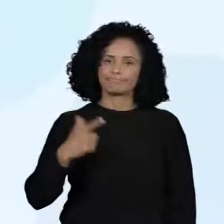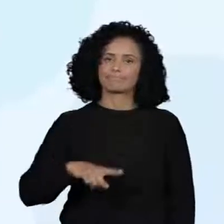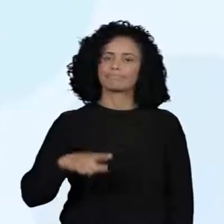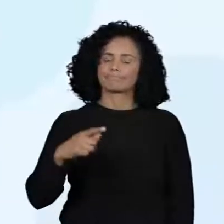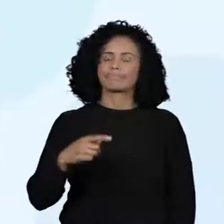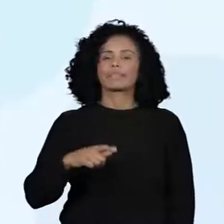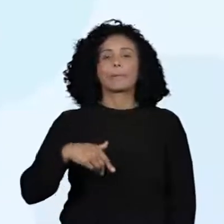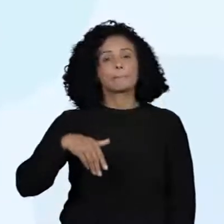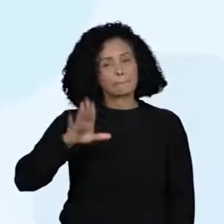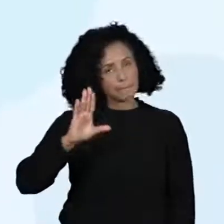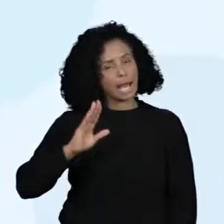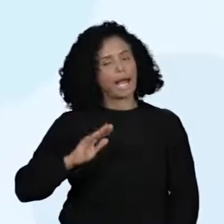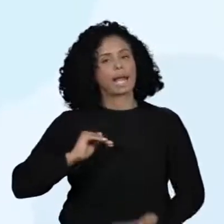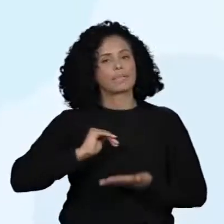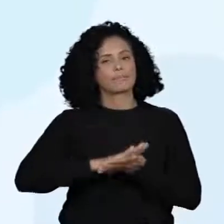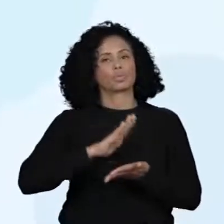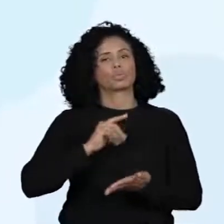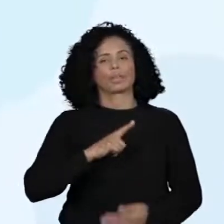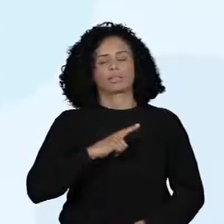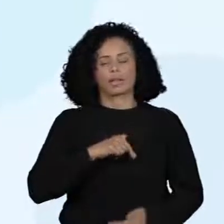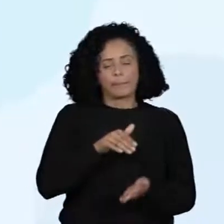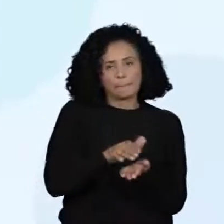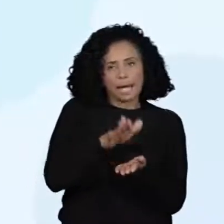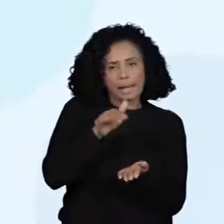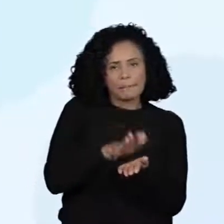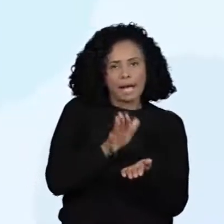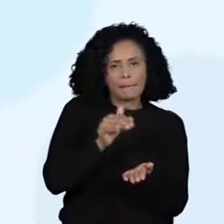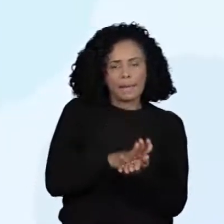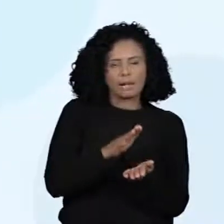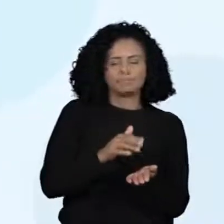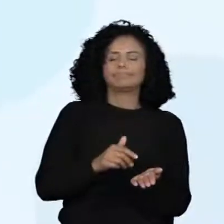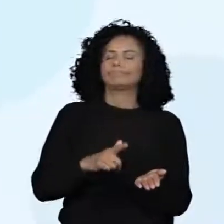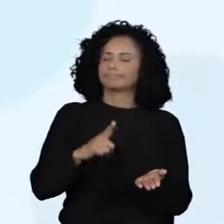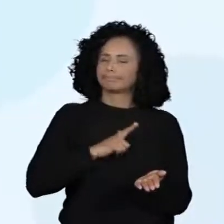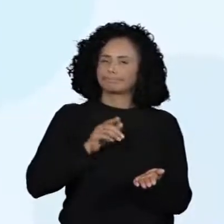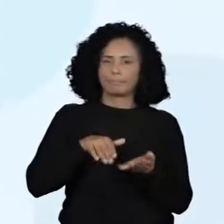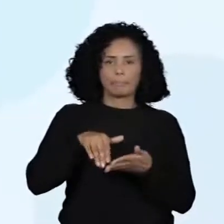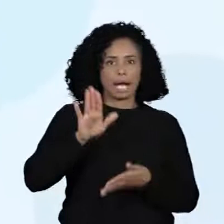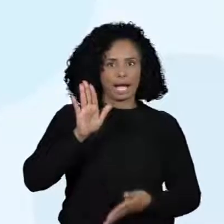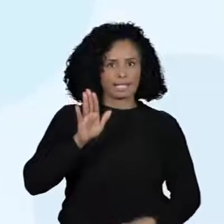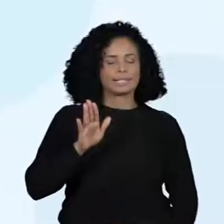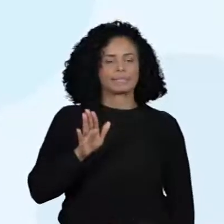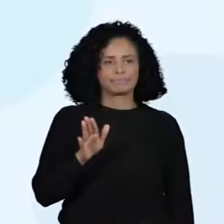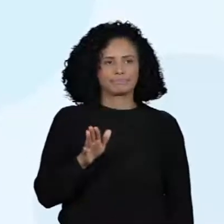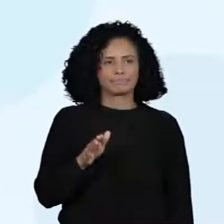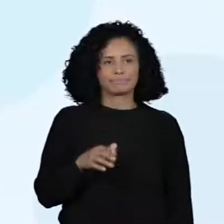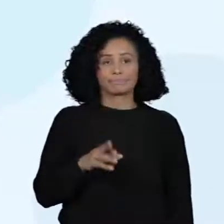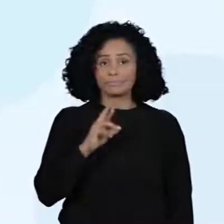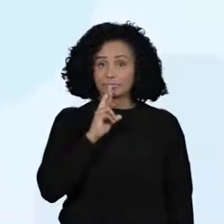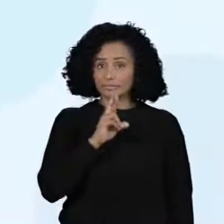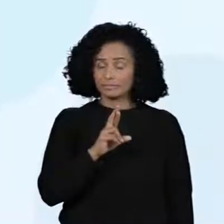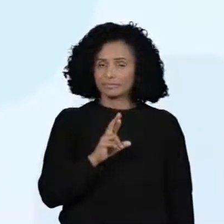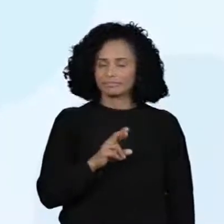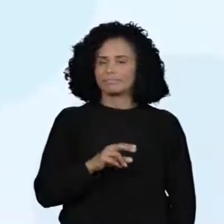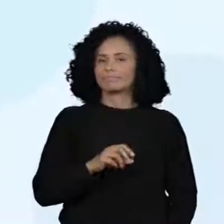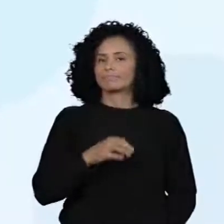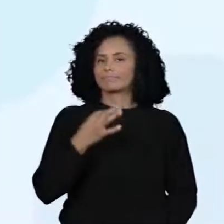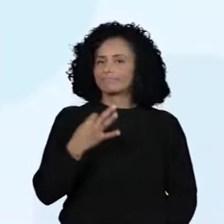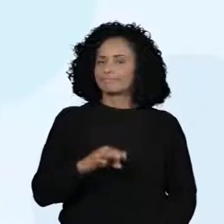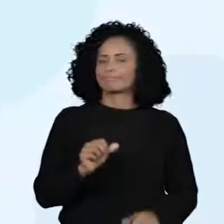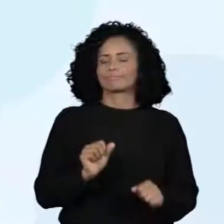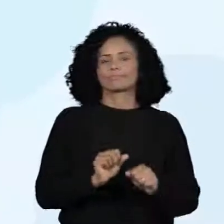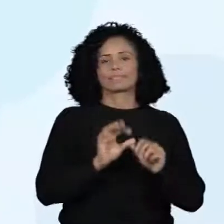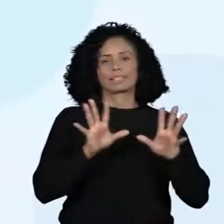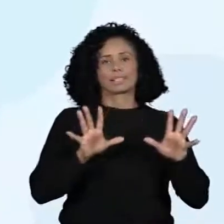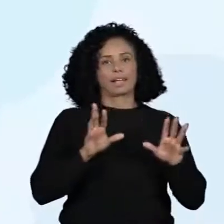também deixar destacada a resposta, porque aí quando a professora for corrigir, fica mais fácil aí, tá bom? Então, quem